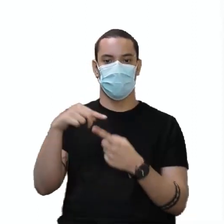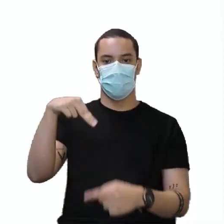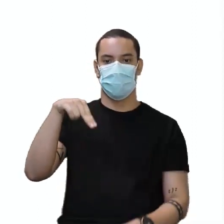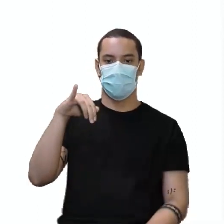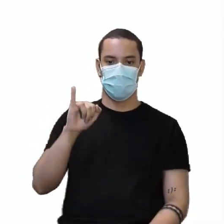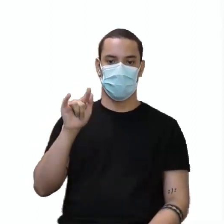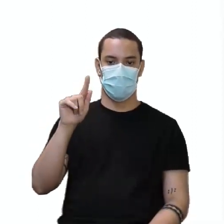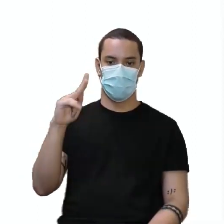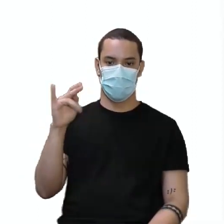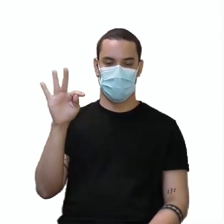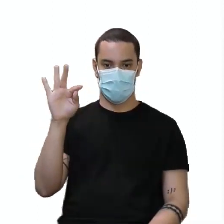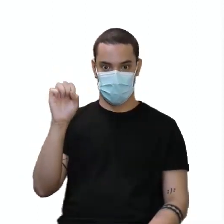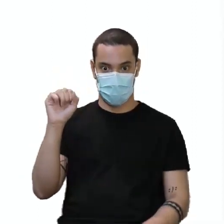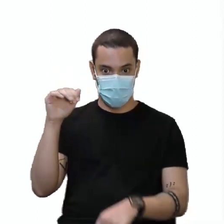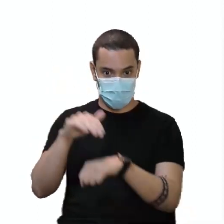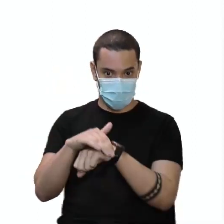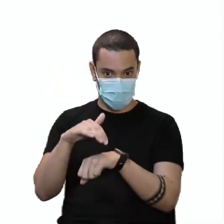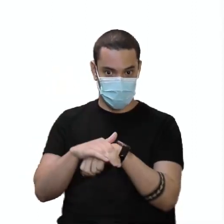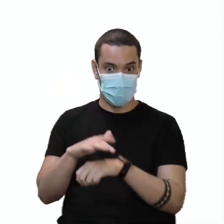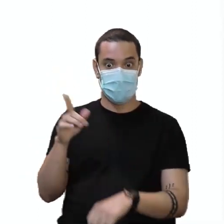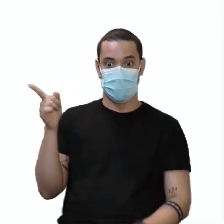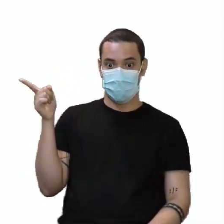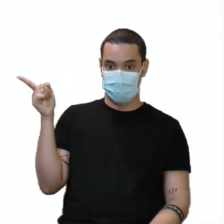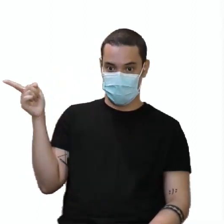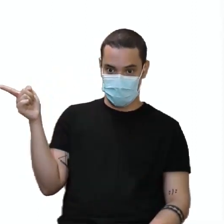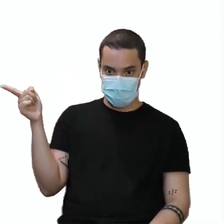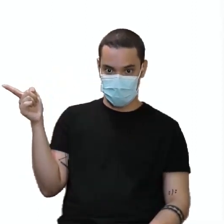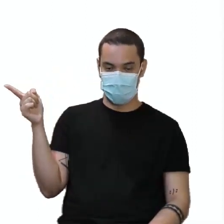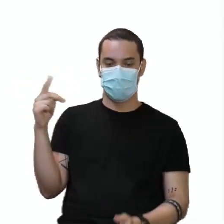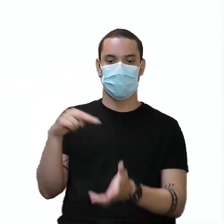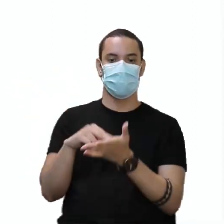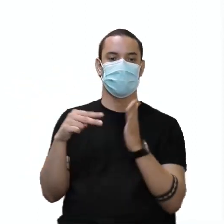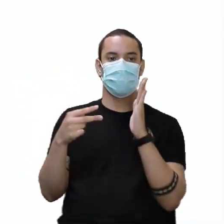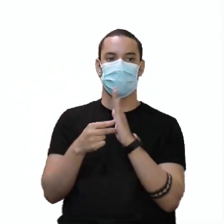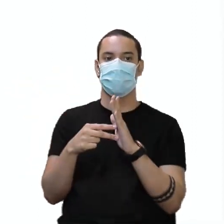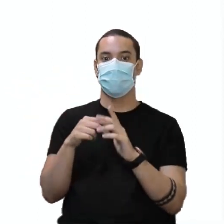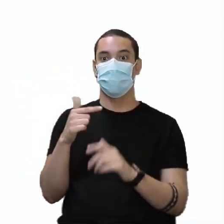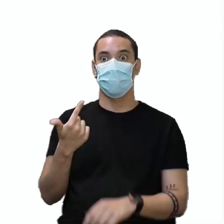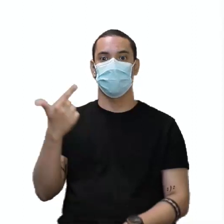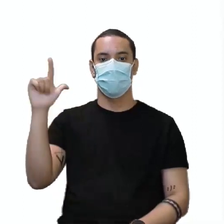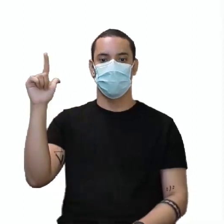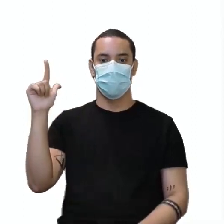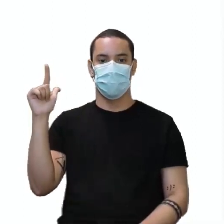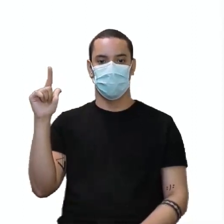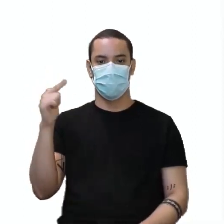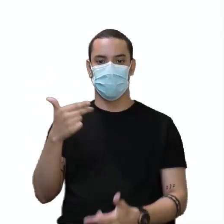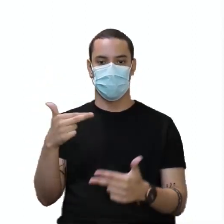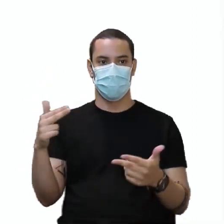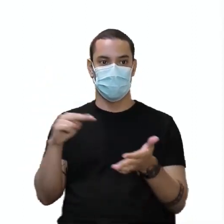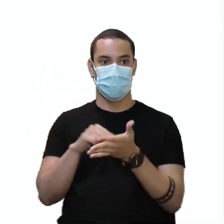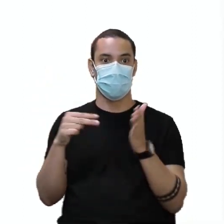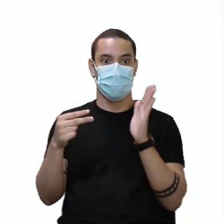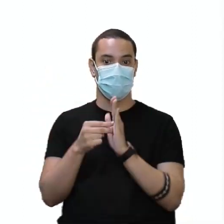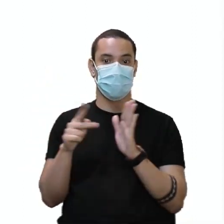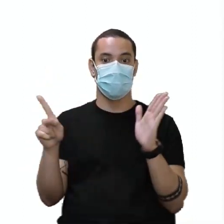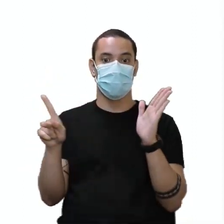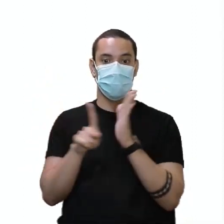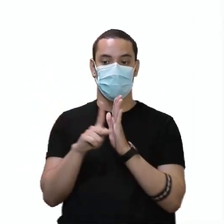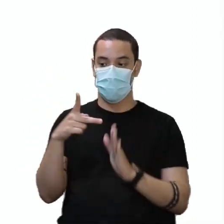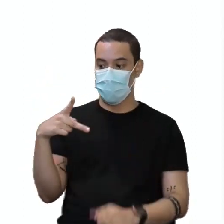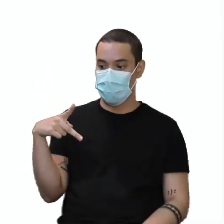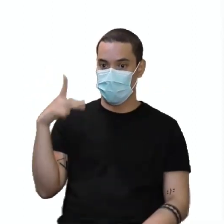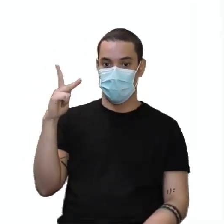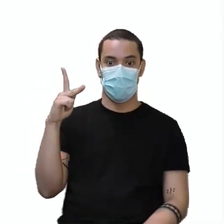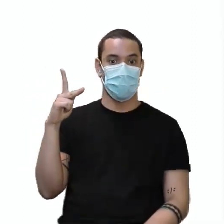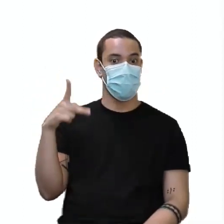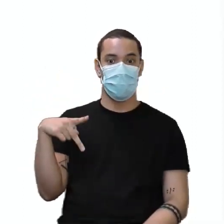é noites, e a palavra night também significa outra coisa, que é cavaleiro. Só que ela se escreve com K.